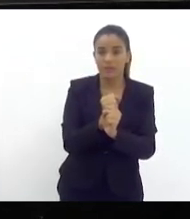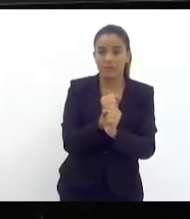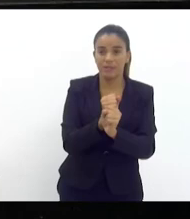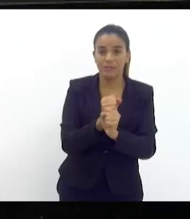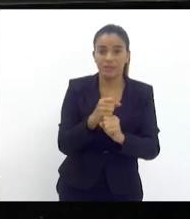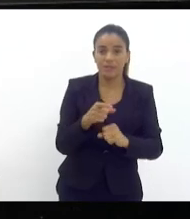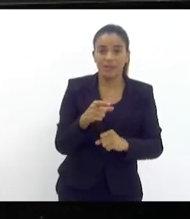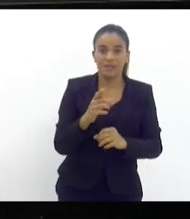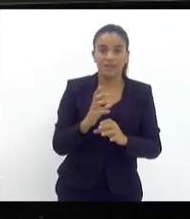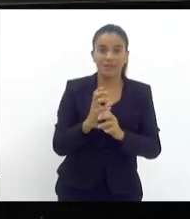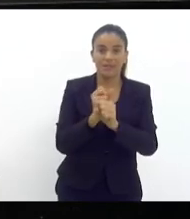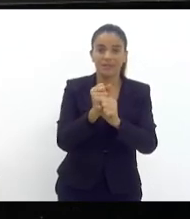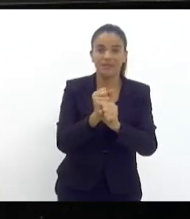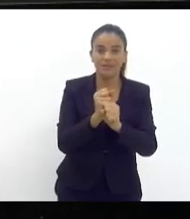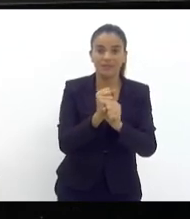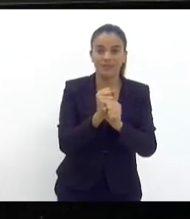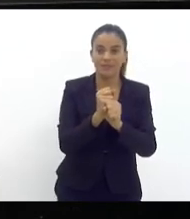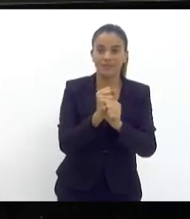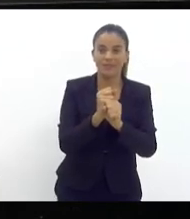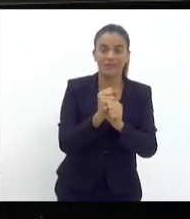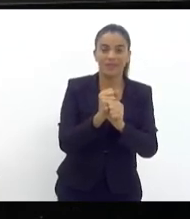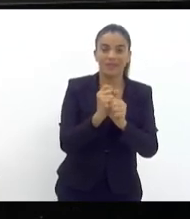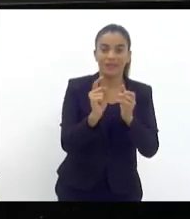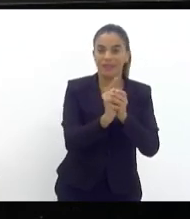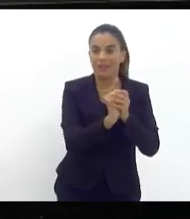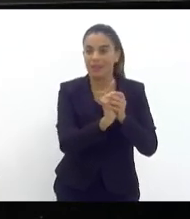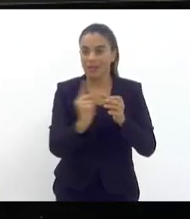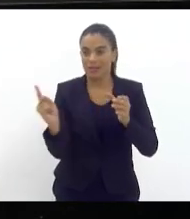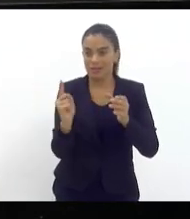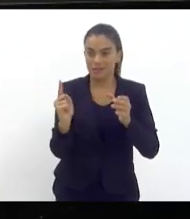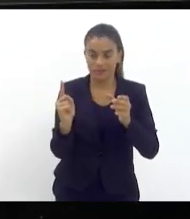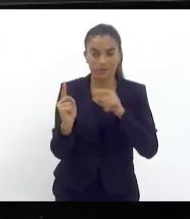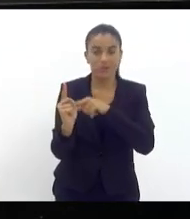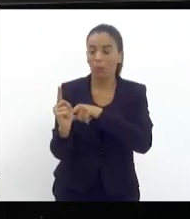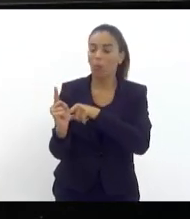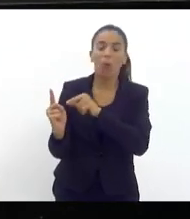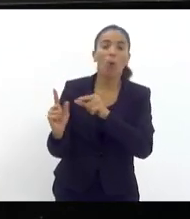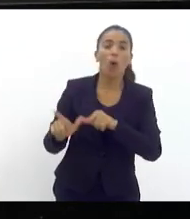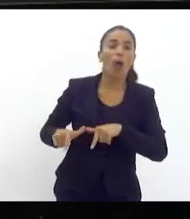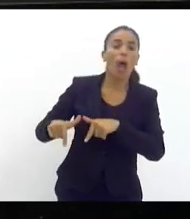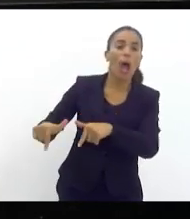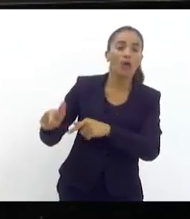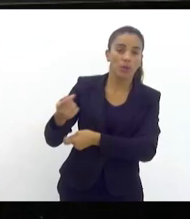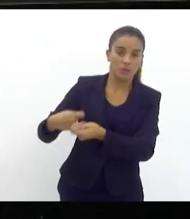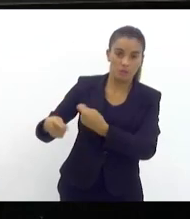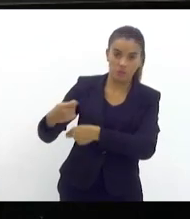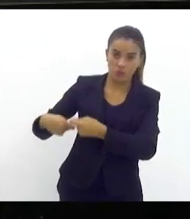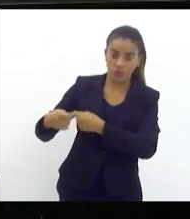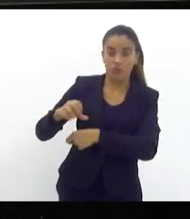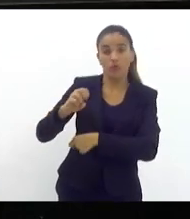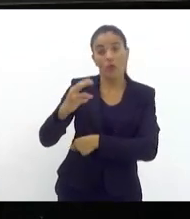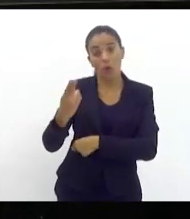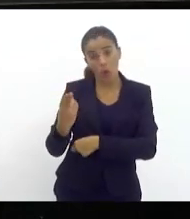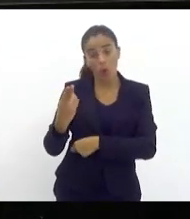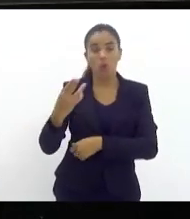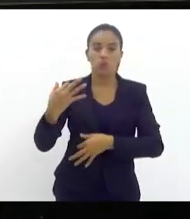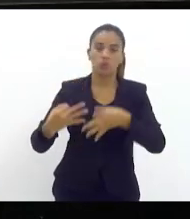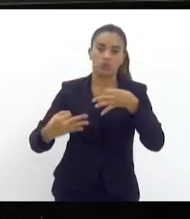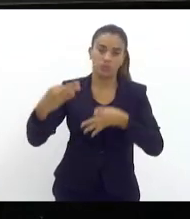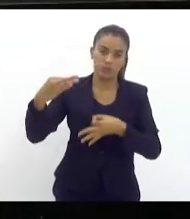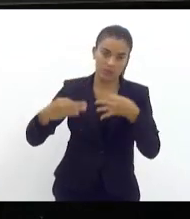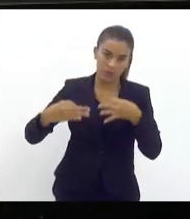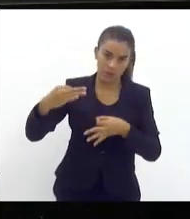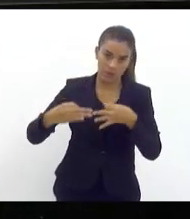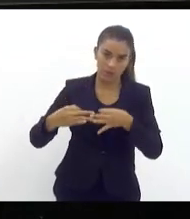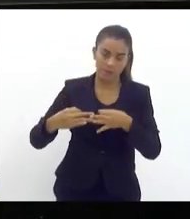a contar da exclusão por ato administrativo ou judicial